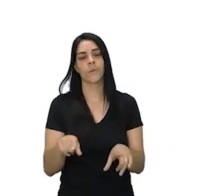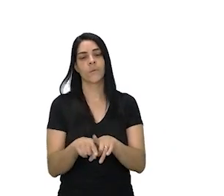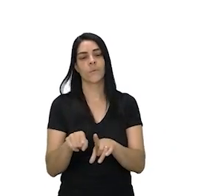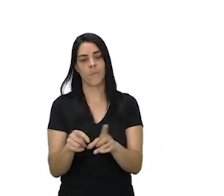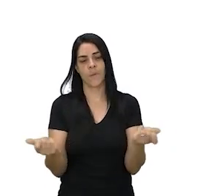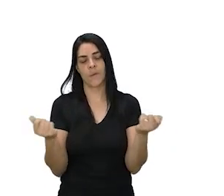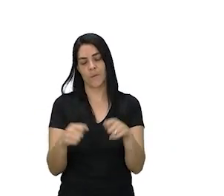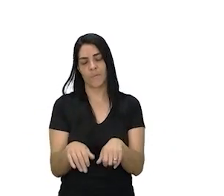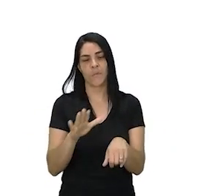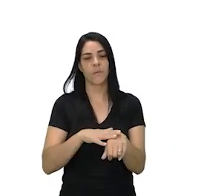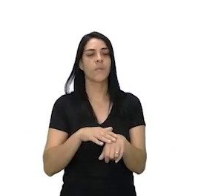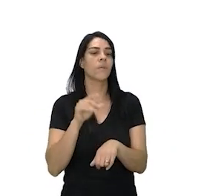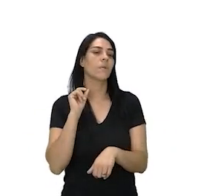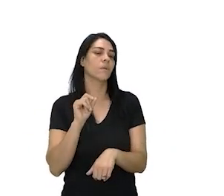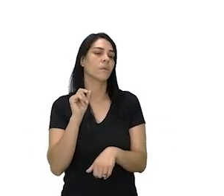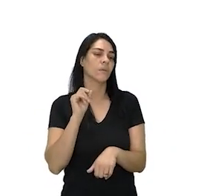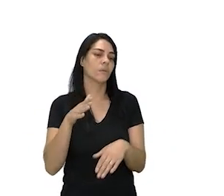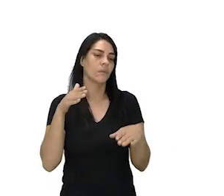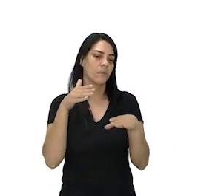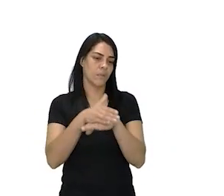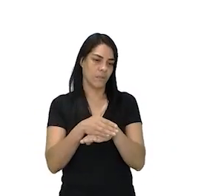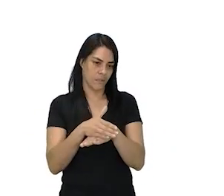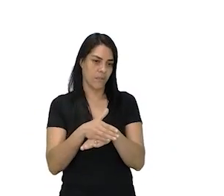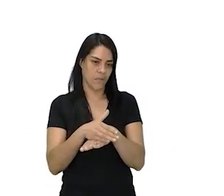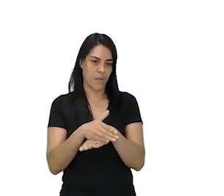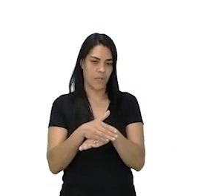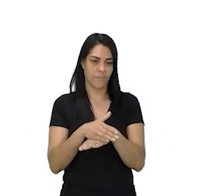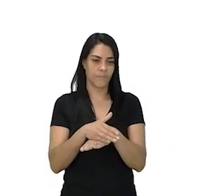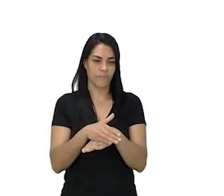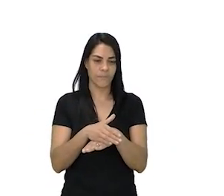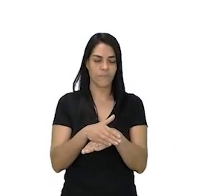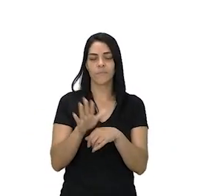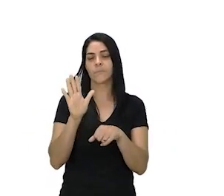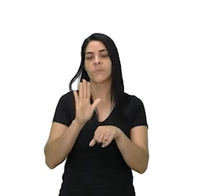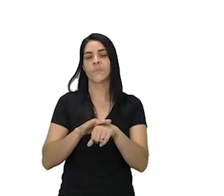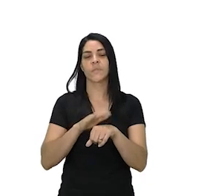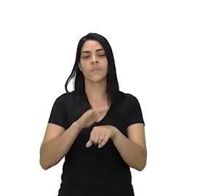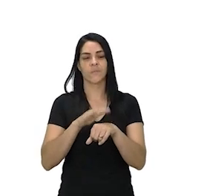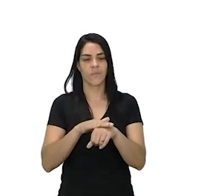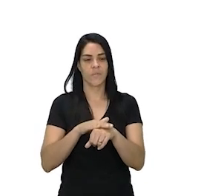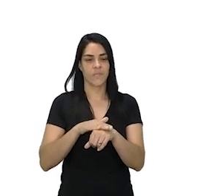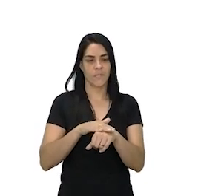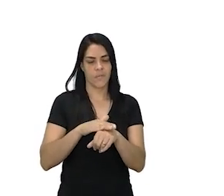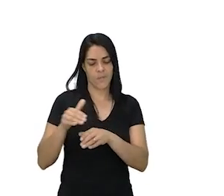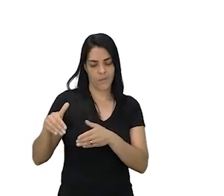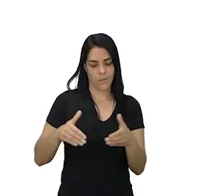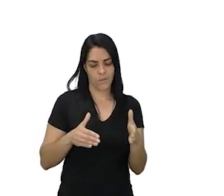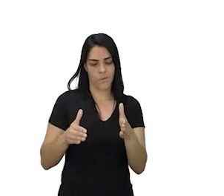né? Entrar no zoológico e fazer o caminho passando